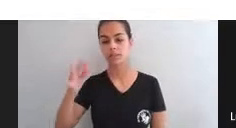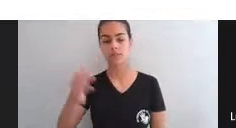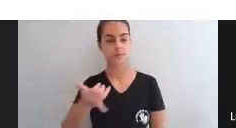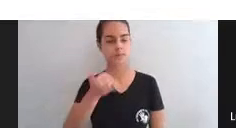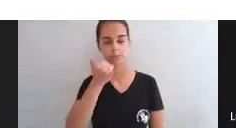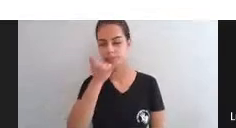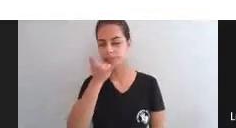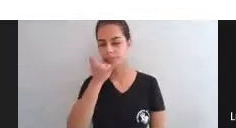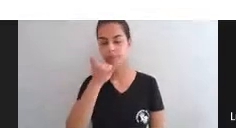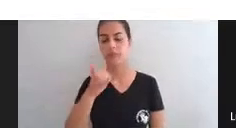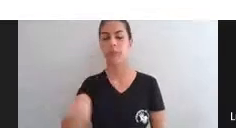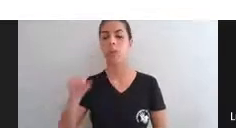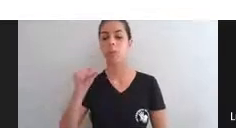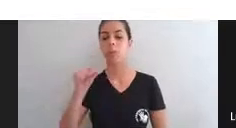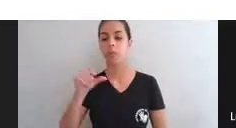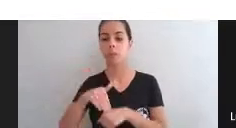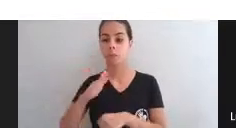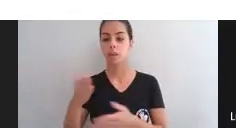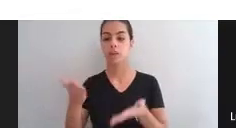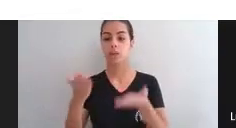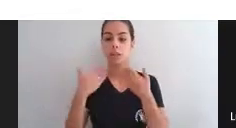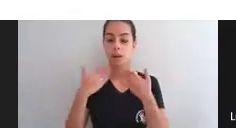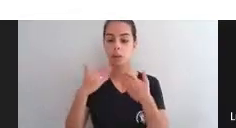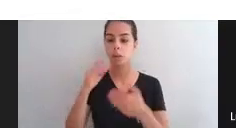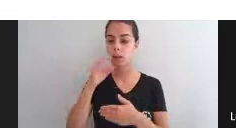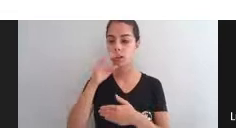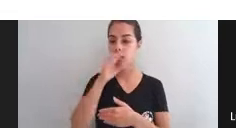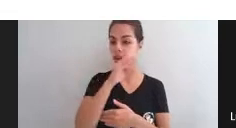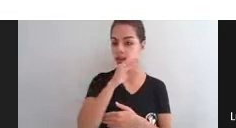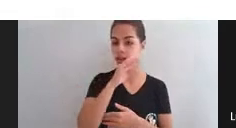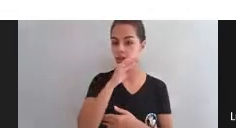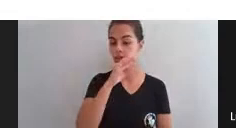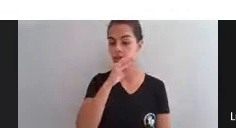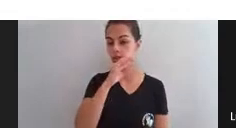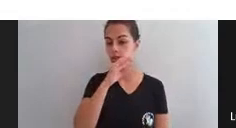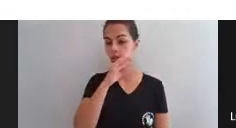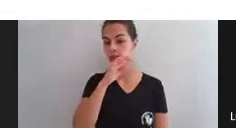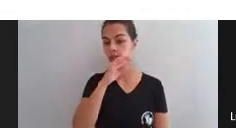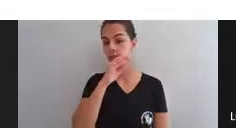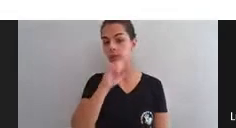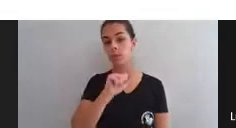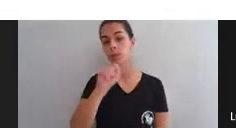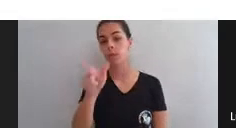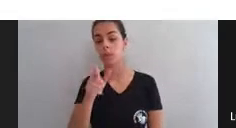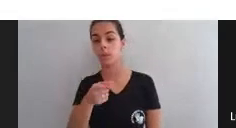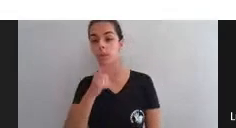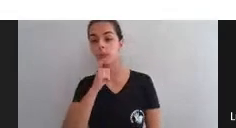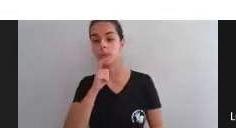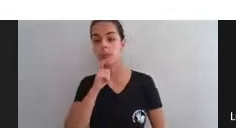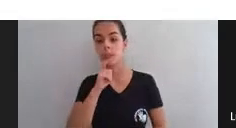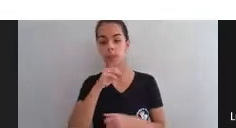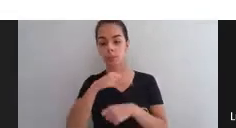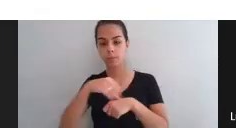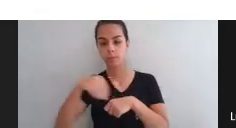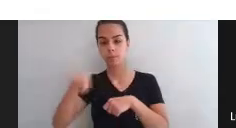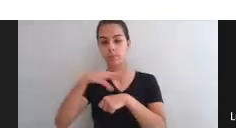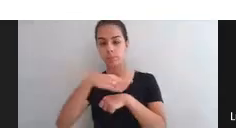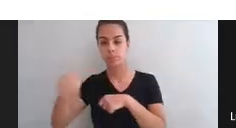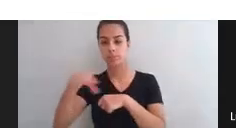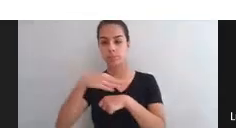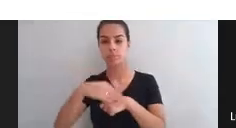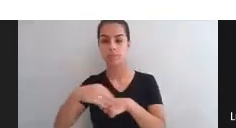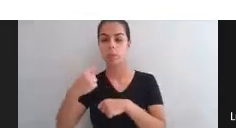ele tira um pouquinho mais de calor da fonte quente do que o que ele passa para a fonte fria. Né? Tira um